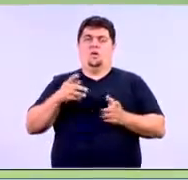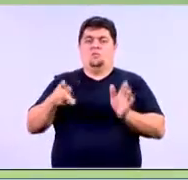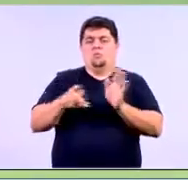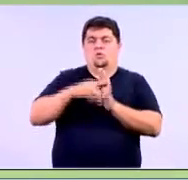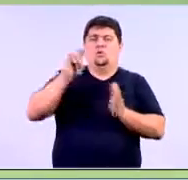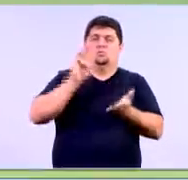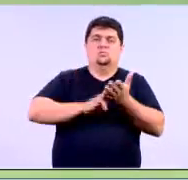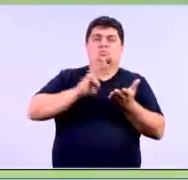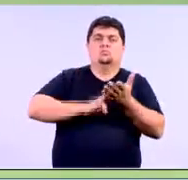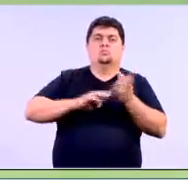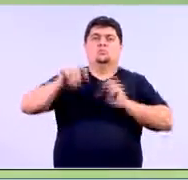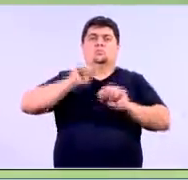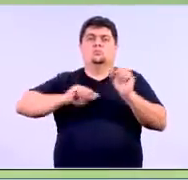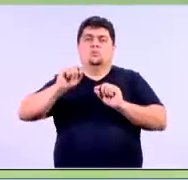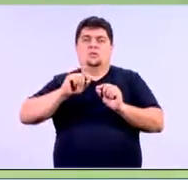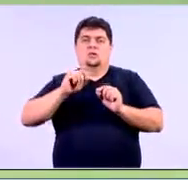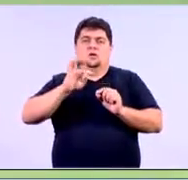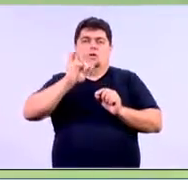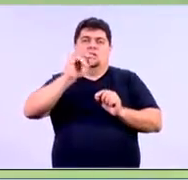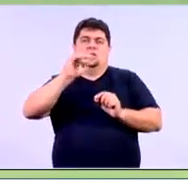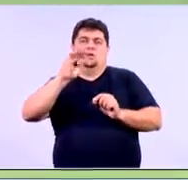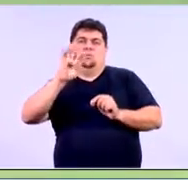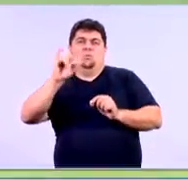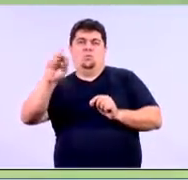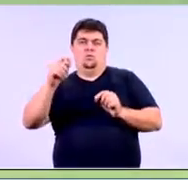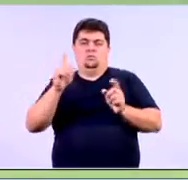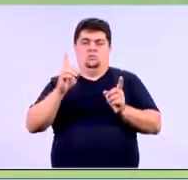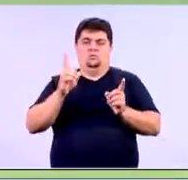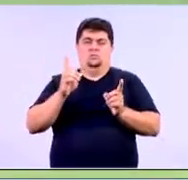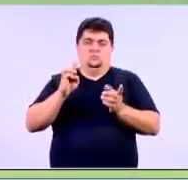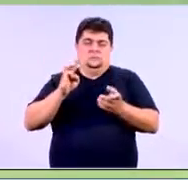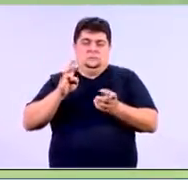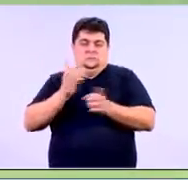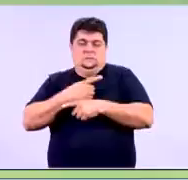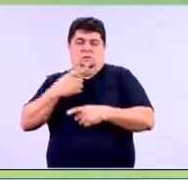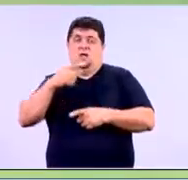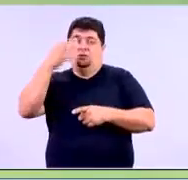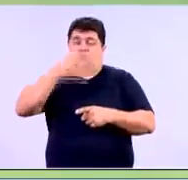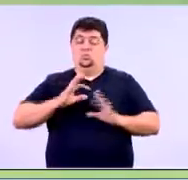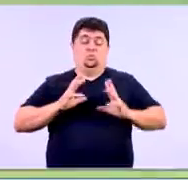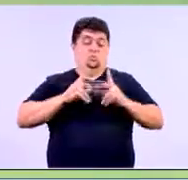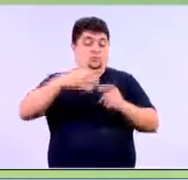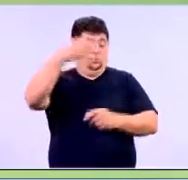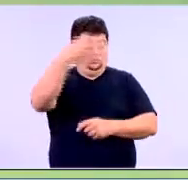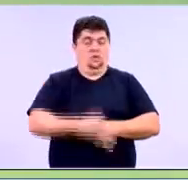multa. O tributo, ele não depende de ato ilícito, ele é ato lícito.